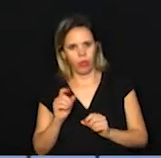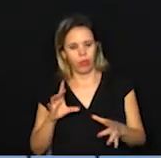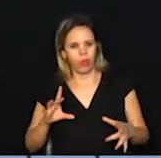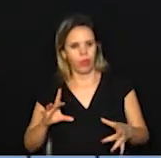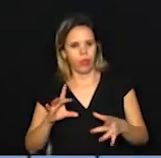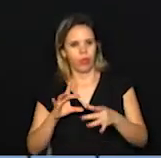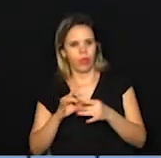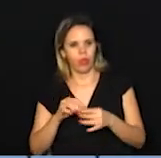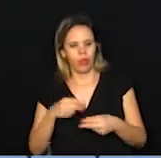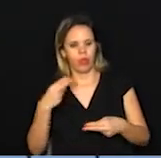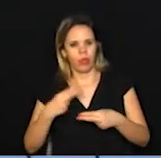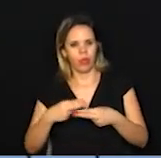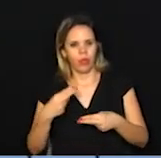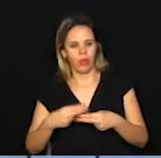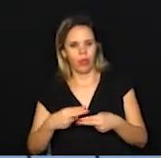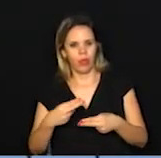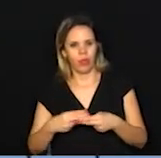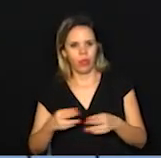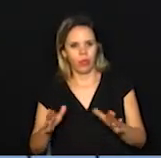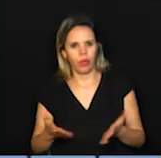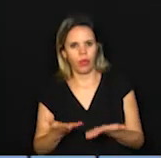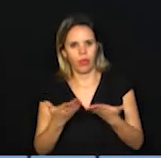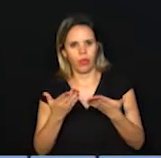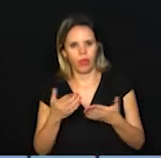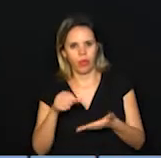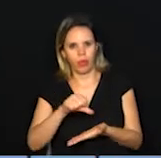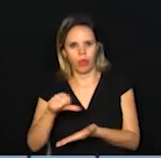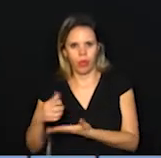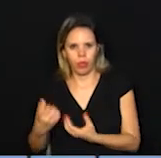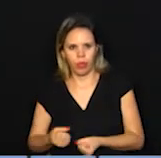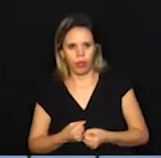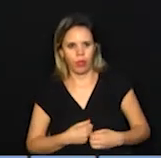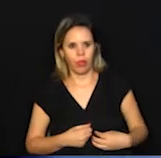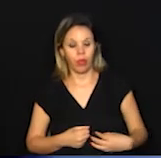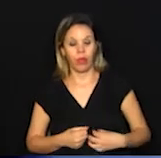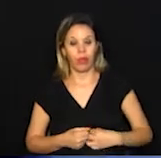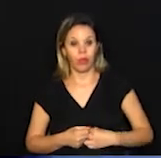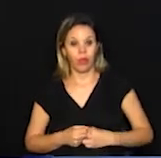parceria do Sebrae que vai contemplar o distrito.